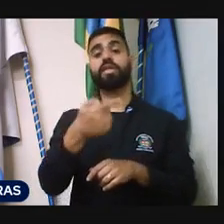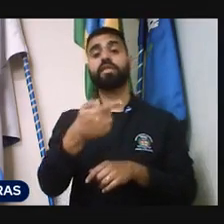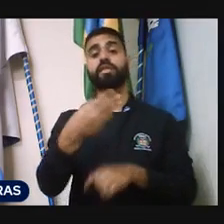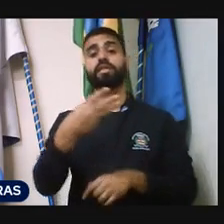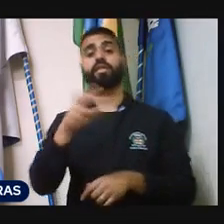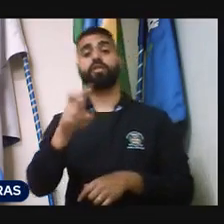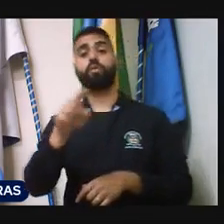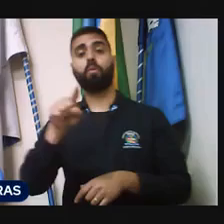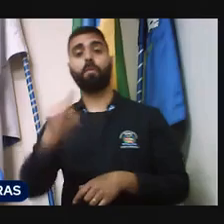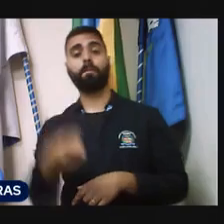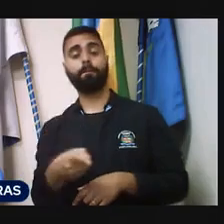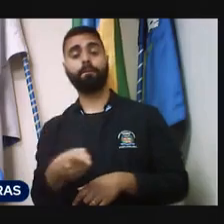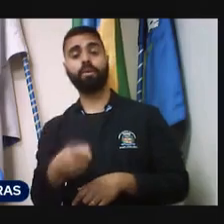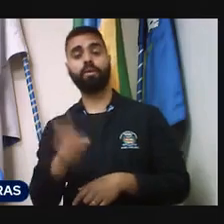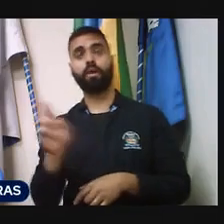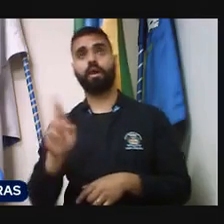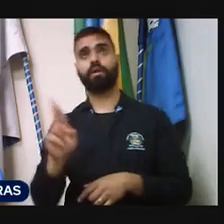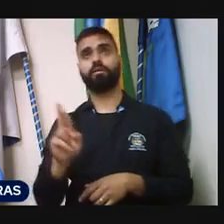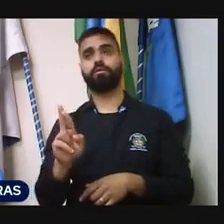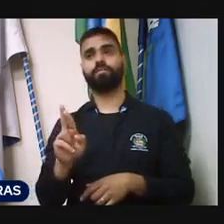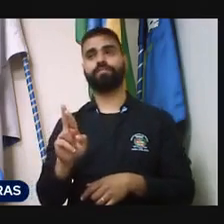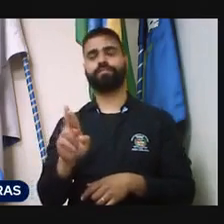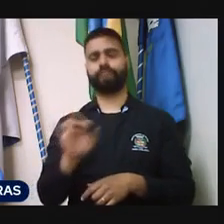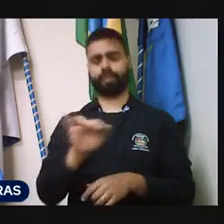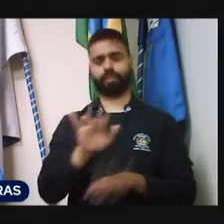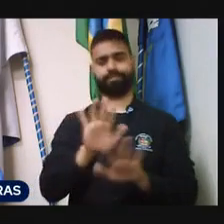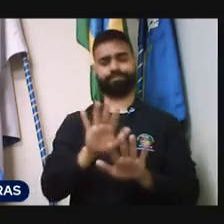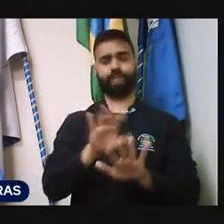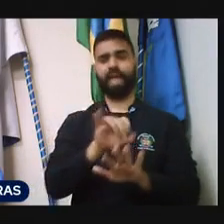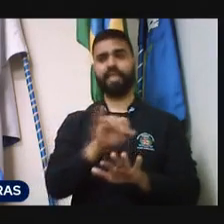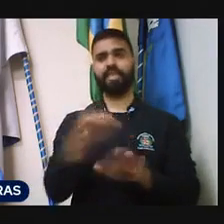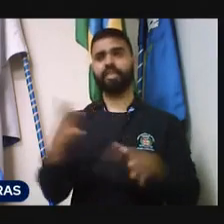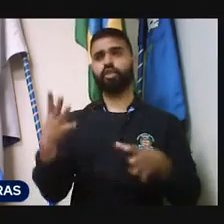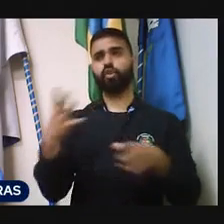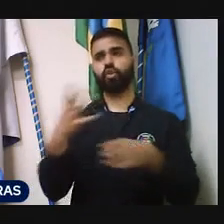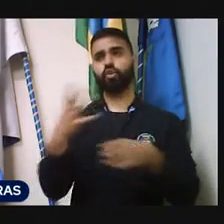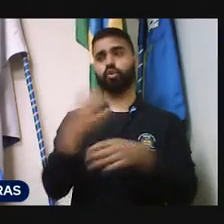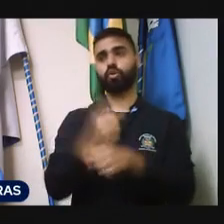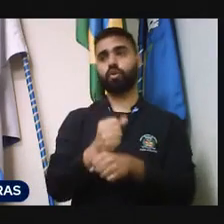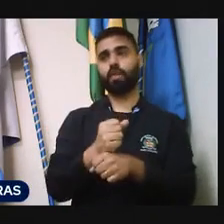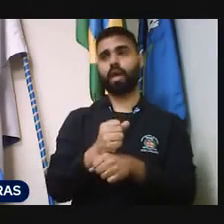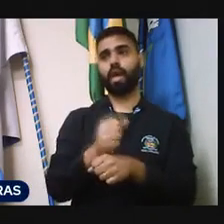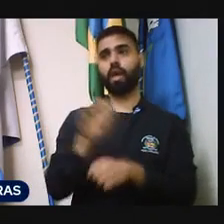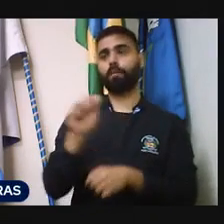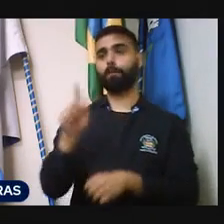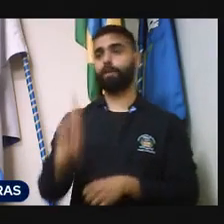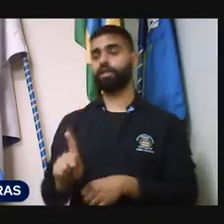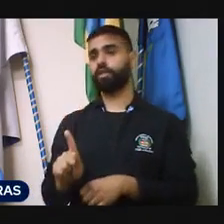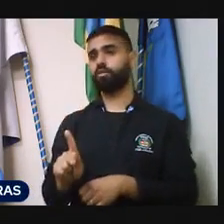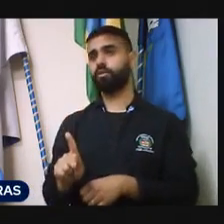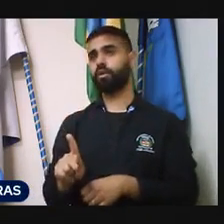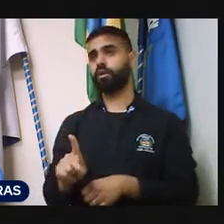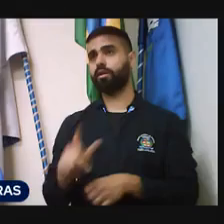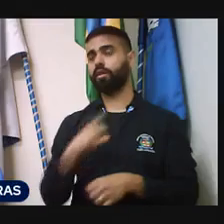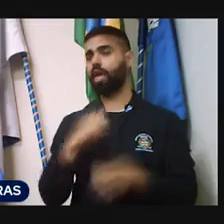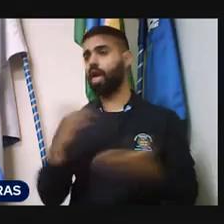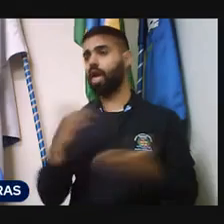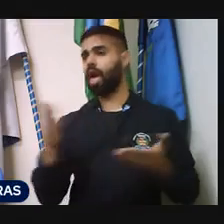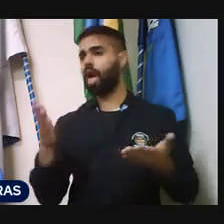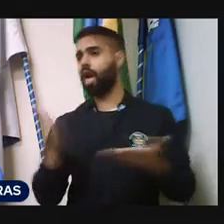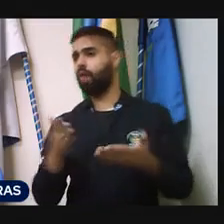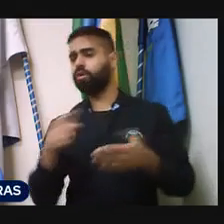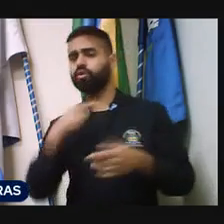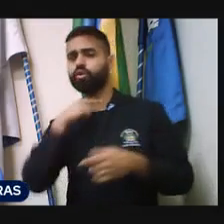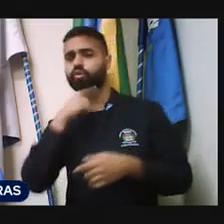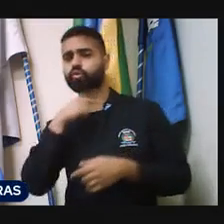1313 171 se a gente tomar algumas dessas aposentadorias que estão sendo colocados agora em cheque